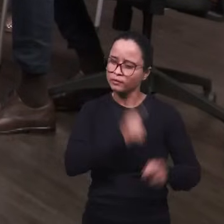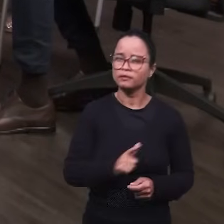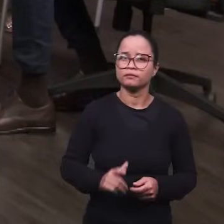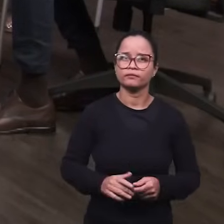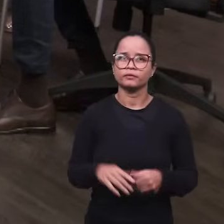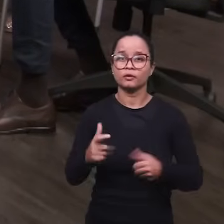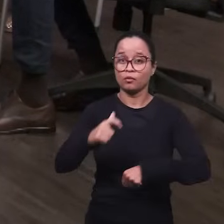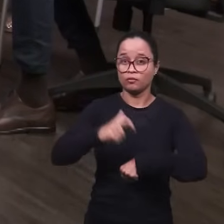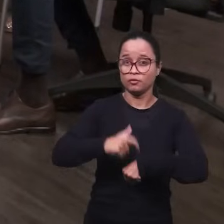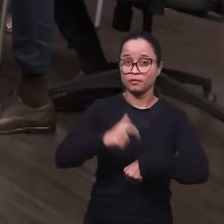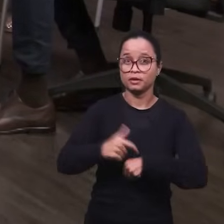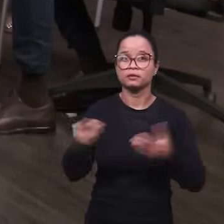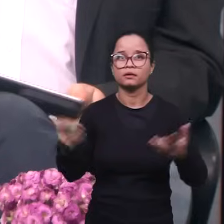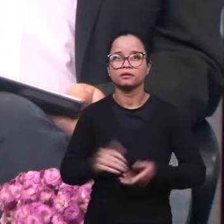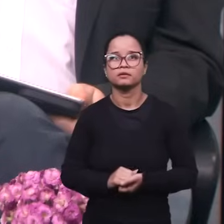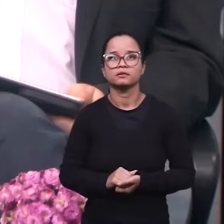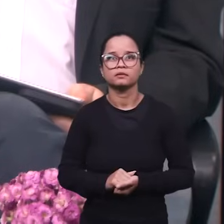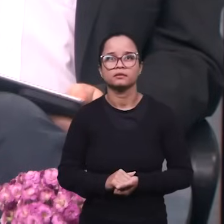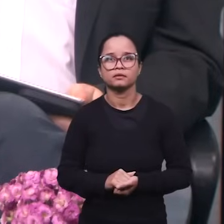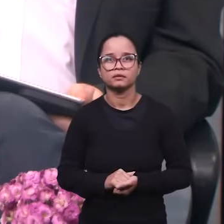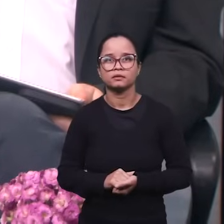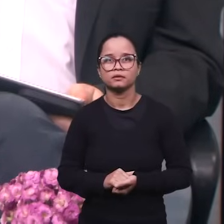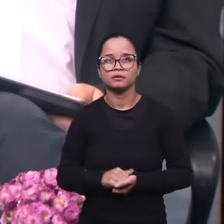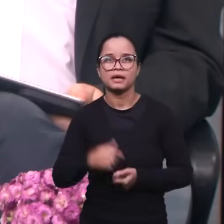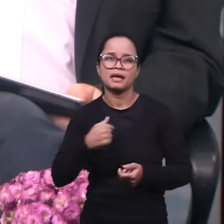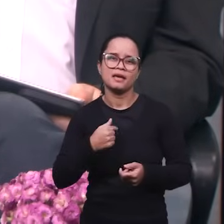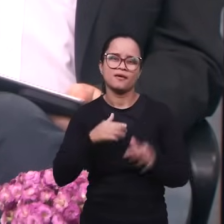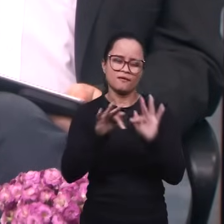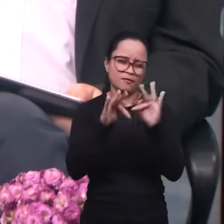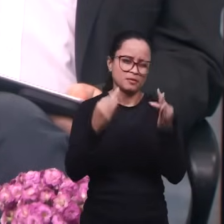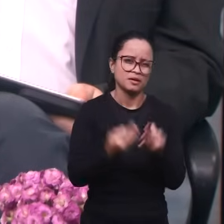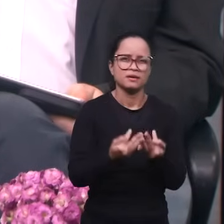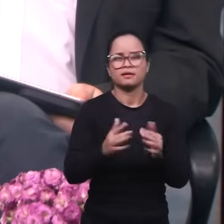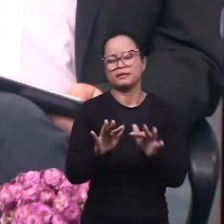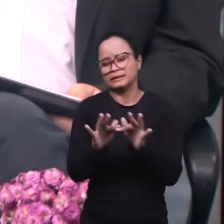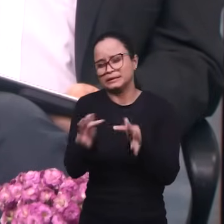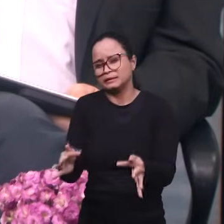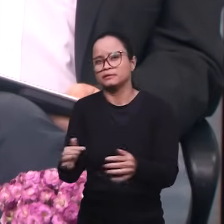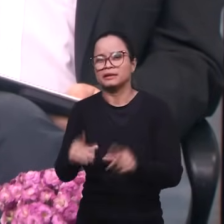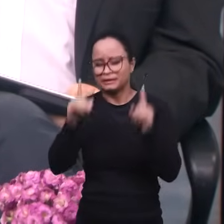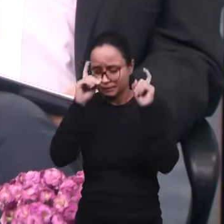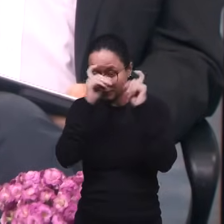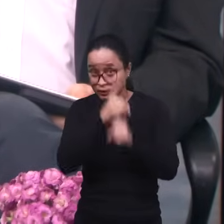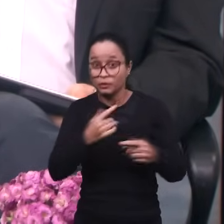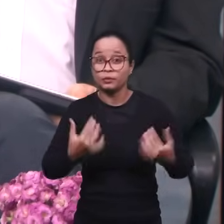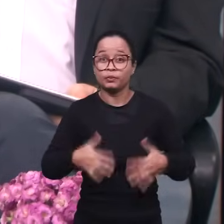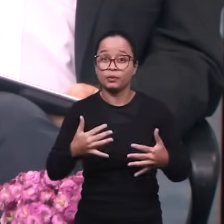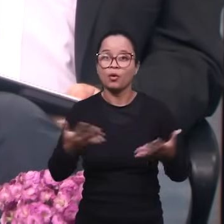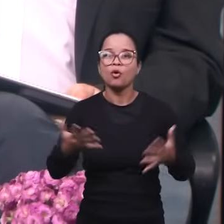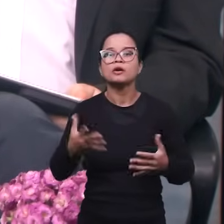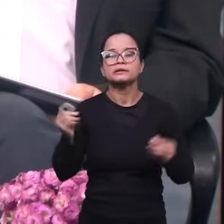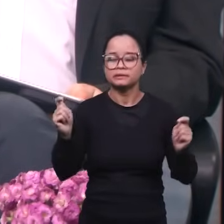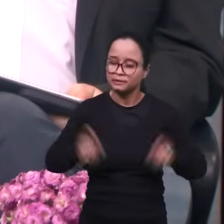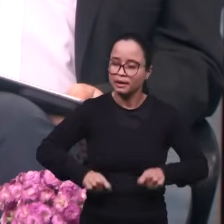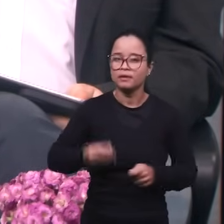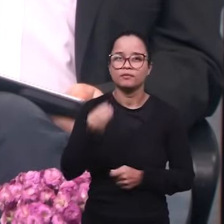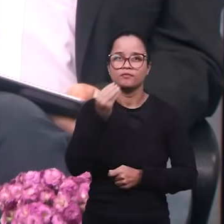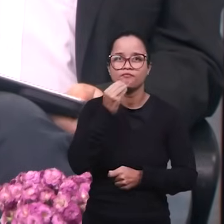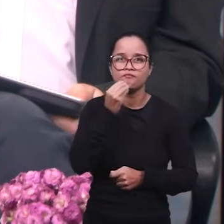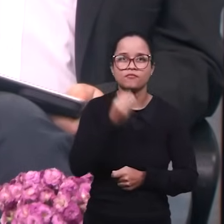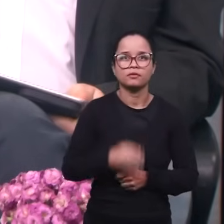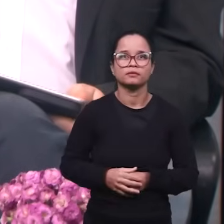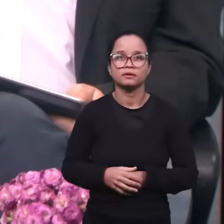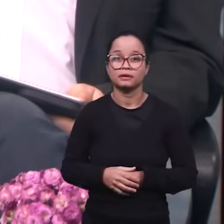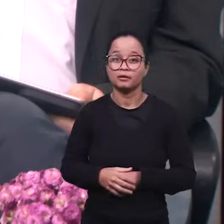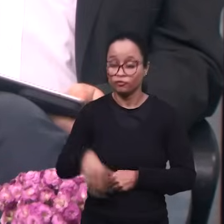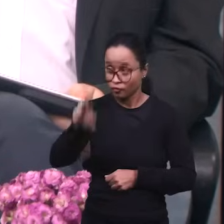isso. Então é o momento, né? Eu sou de uma família muito simples, é difícil. Não, hoje tem oportunidade para todo mundo, até